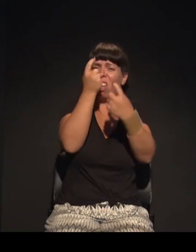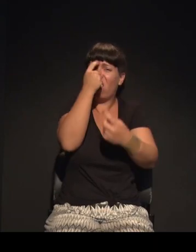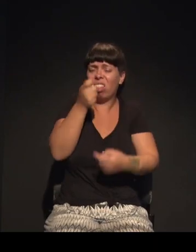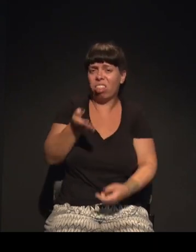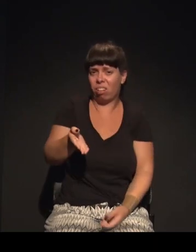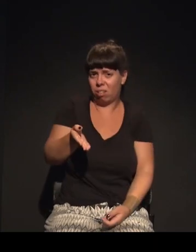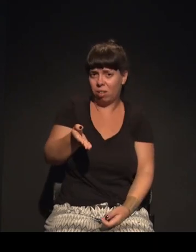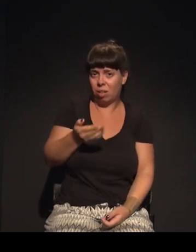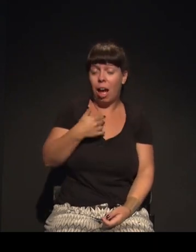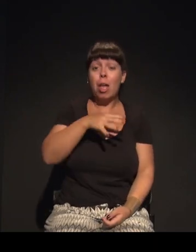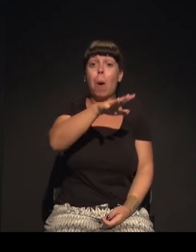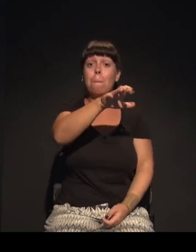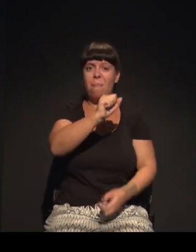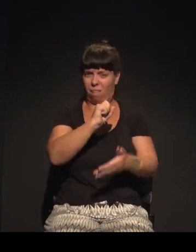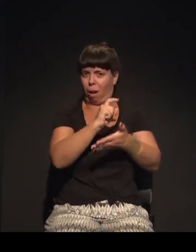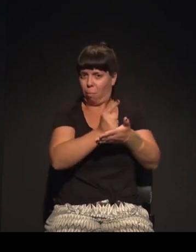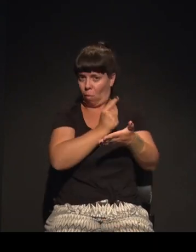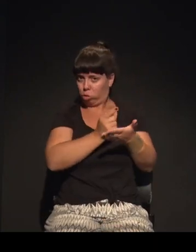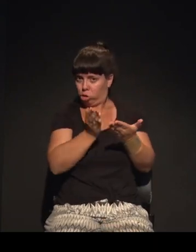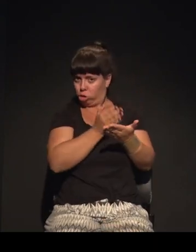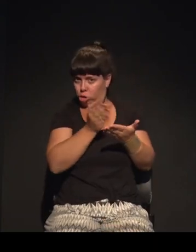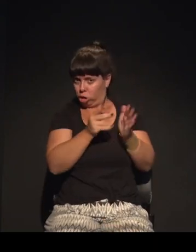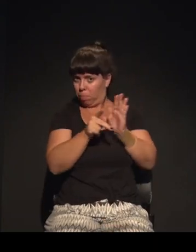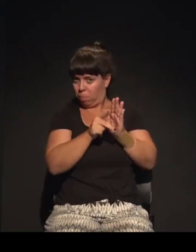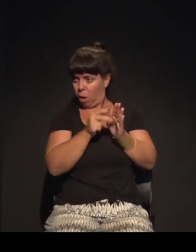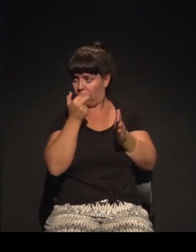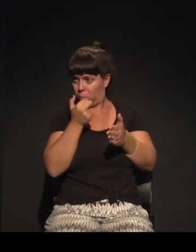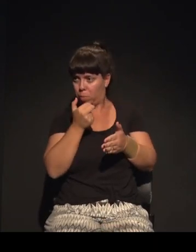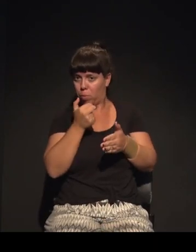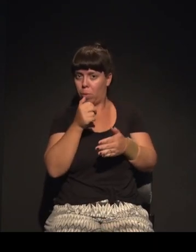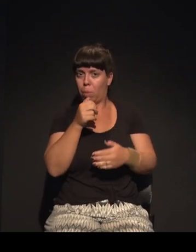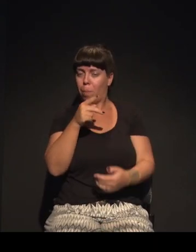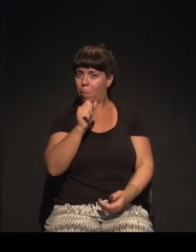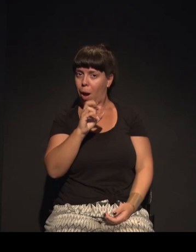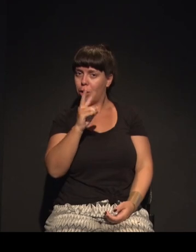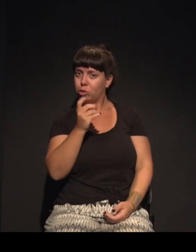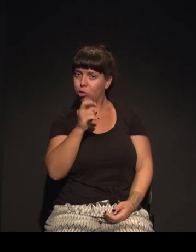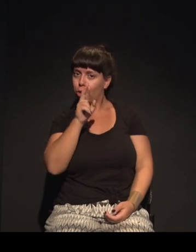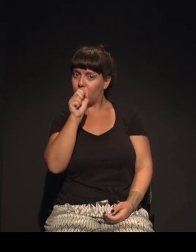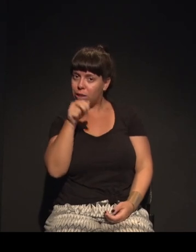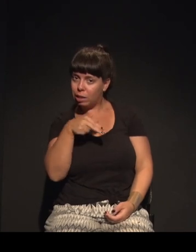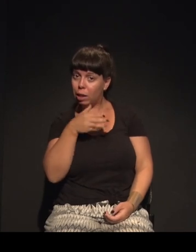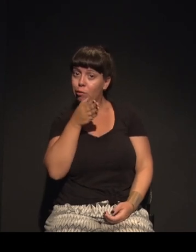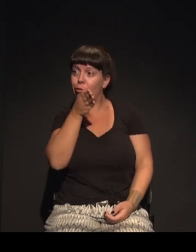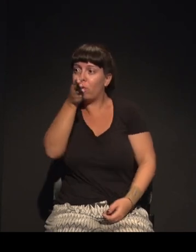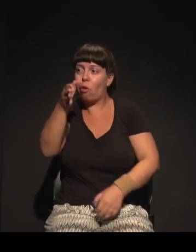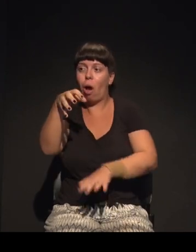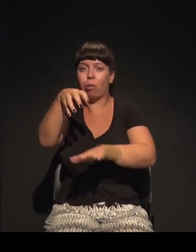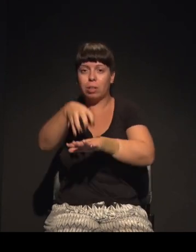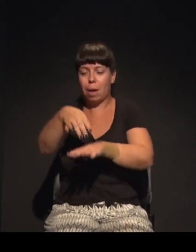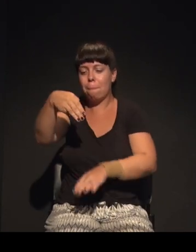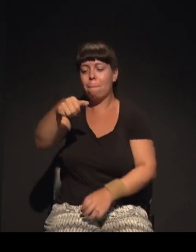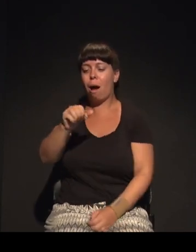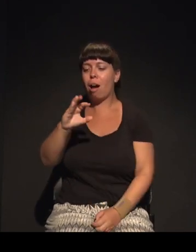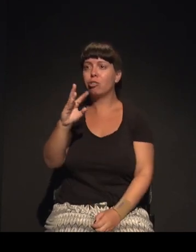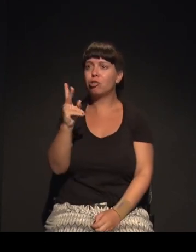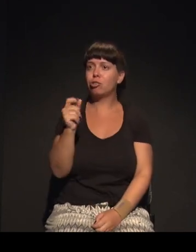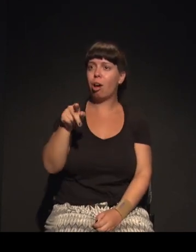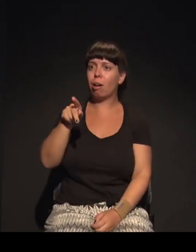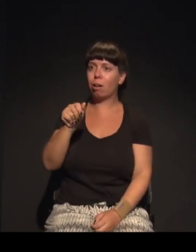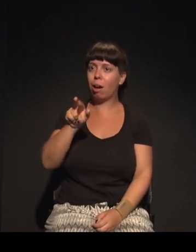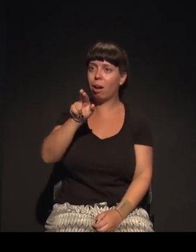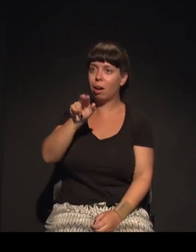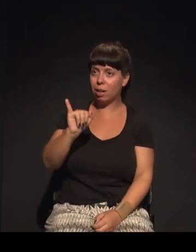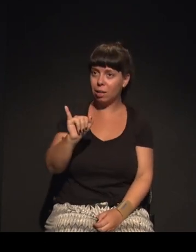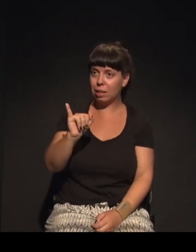peguei apostila de pat curran e foi até a aldeia é do povo maxacali que nós só viemos do mesmo